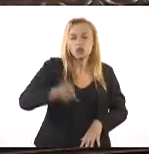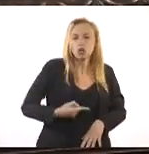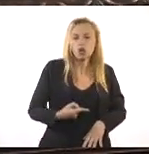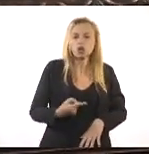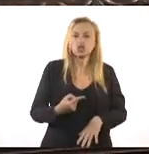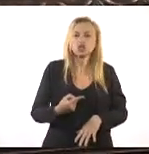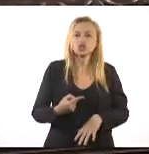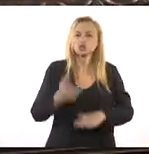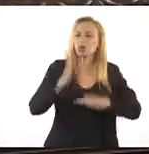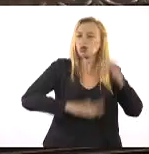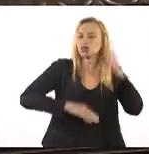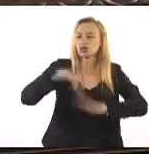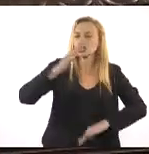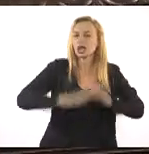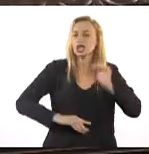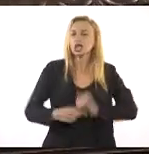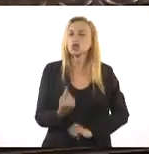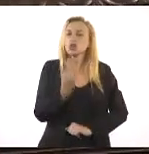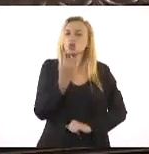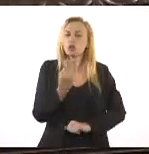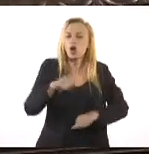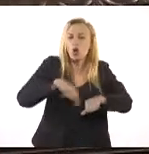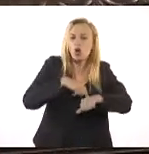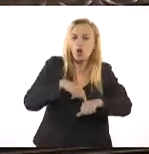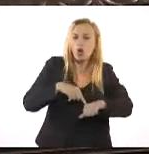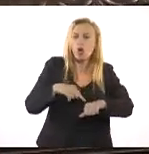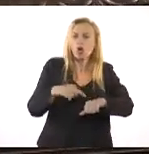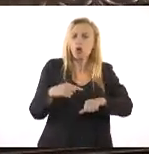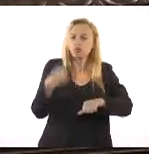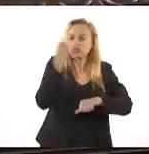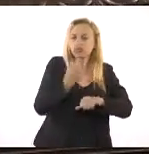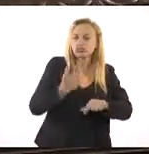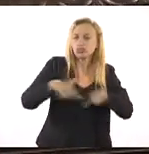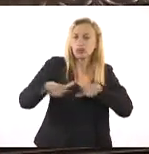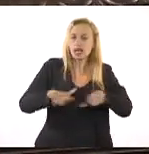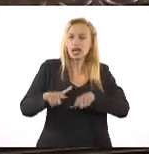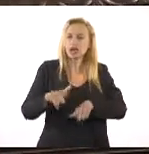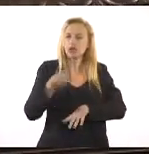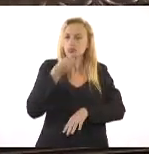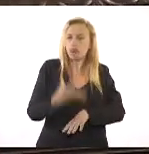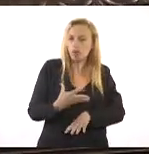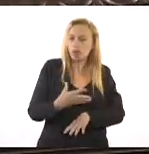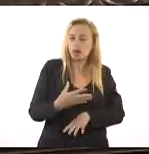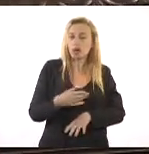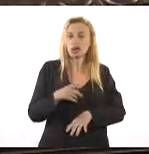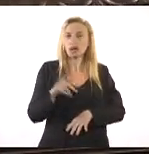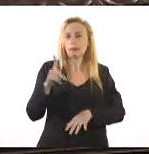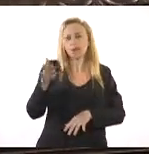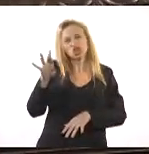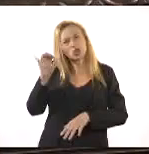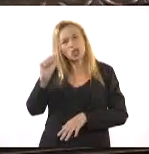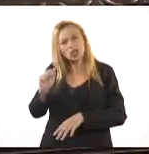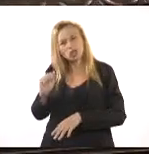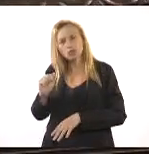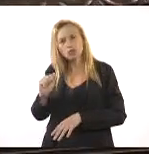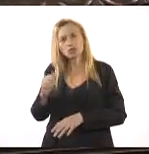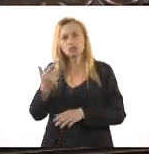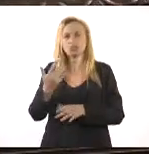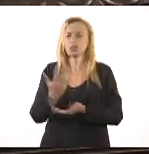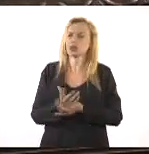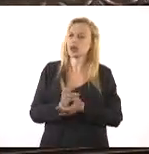nem uma jornada de trabalho decente esse patronato coloca em prática. Então